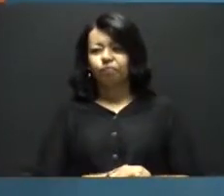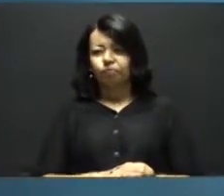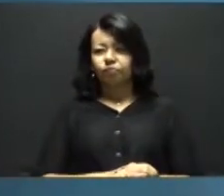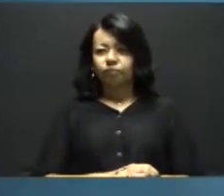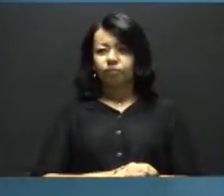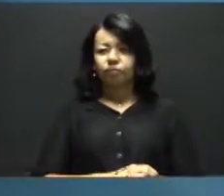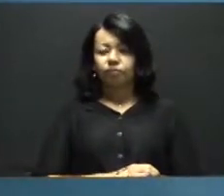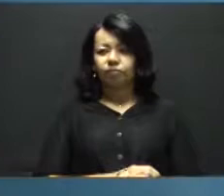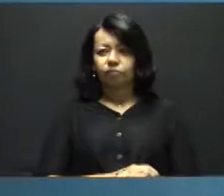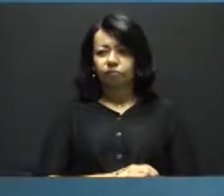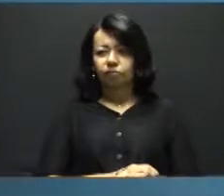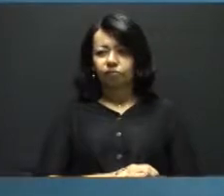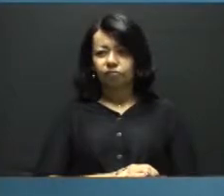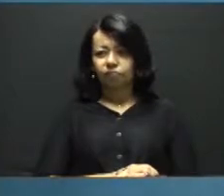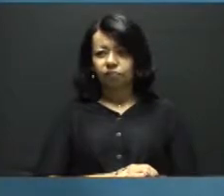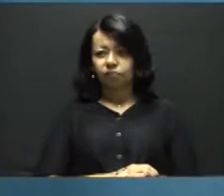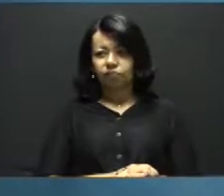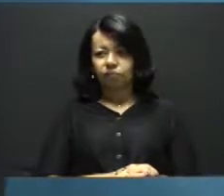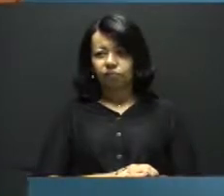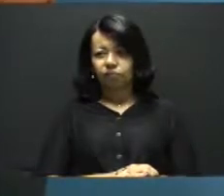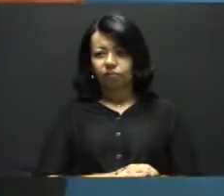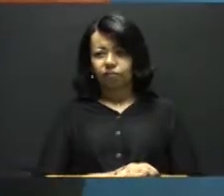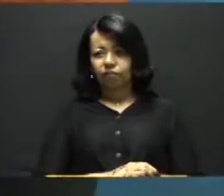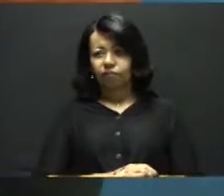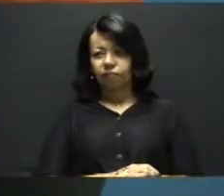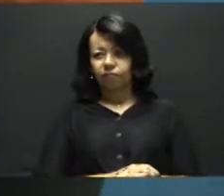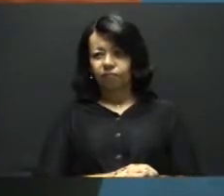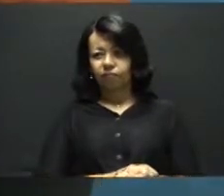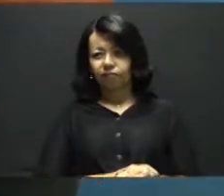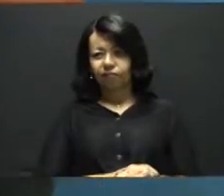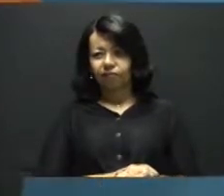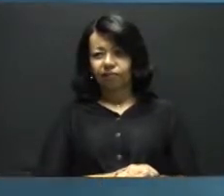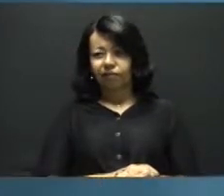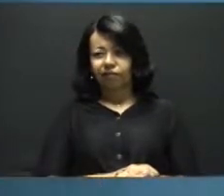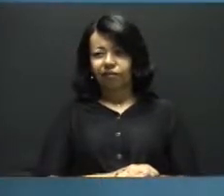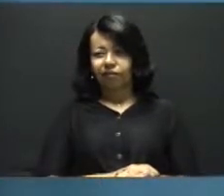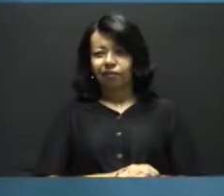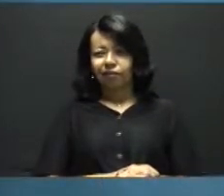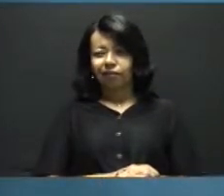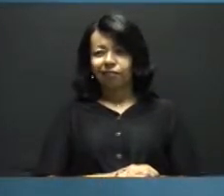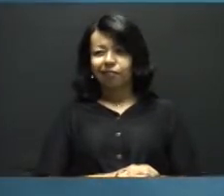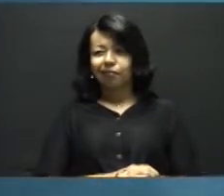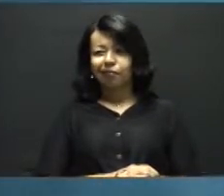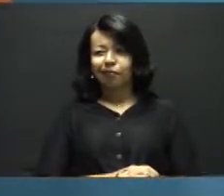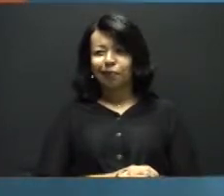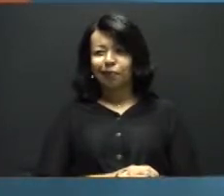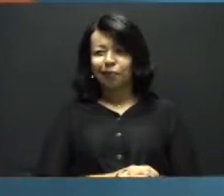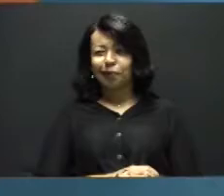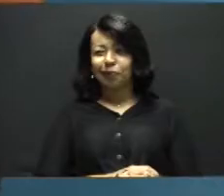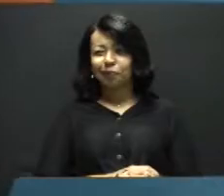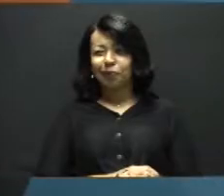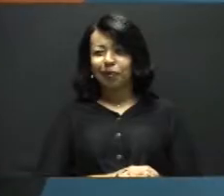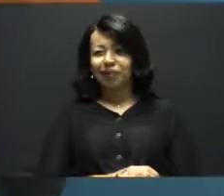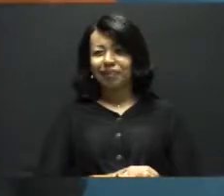eu não sei se vai ser agora fazer depois a próxima música não sei se é agora depois e depois estava obrigado